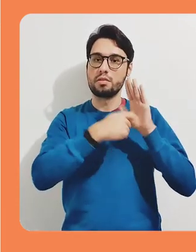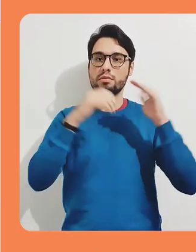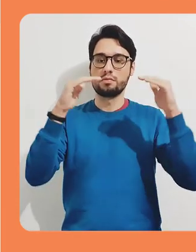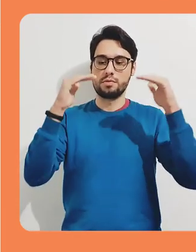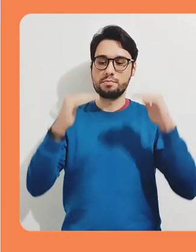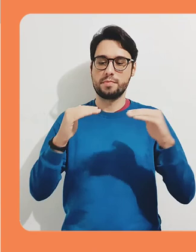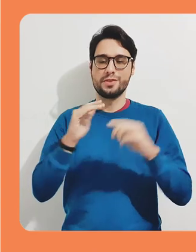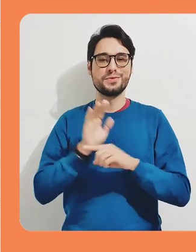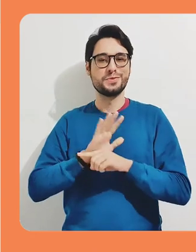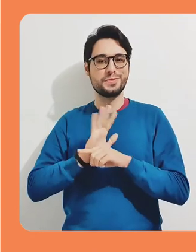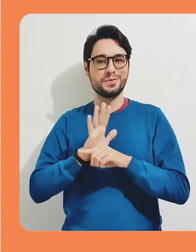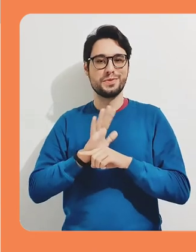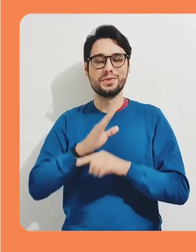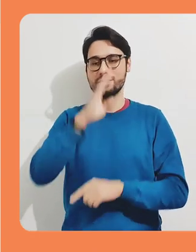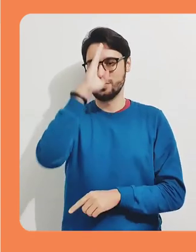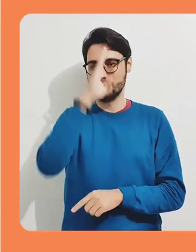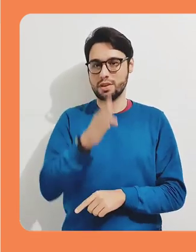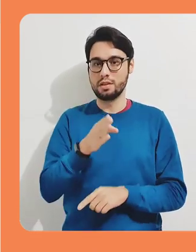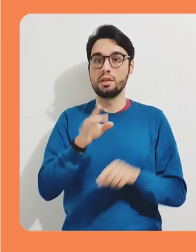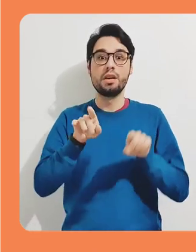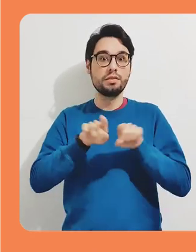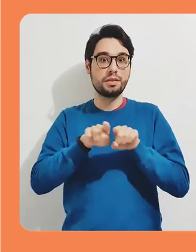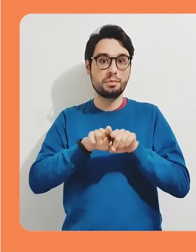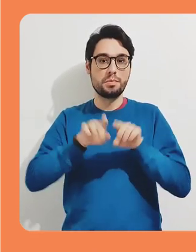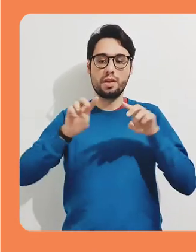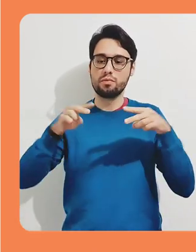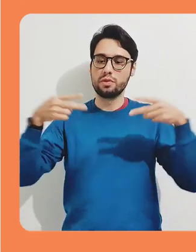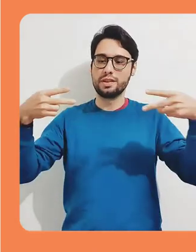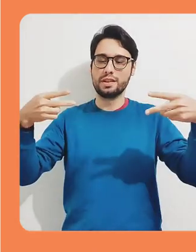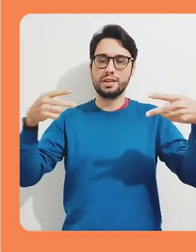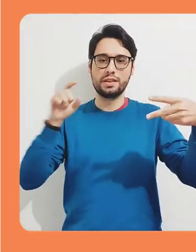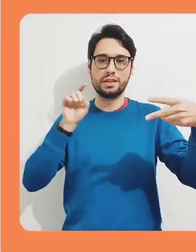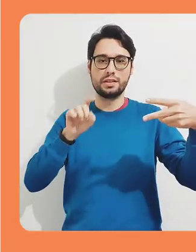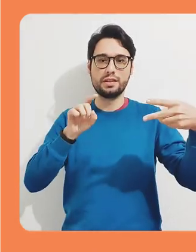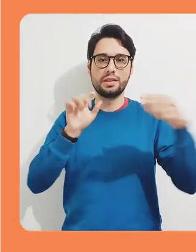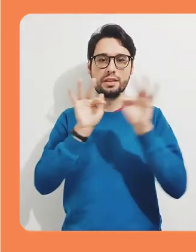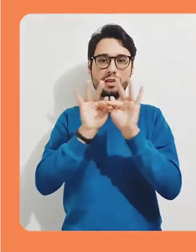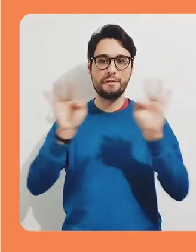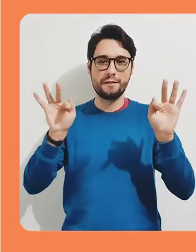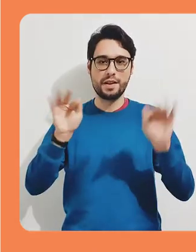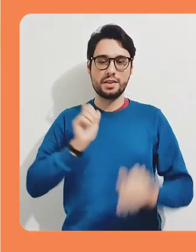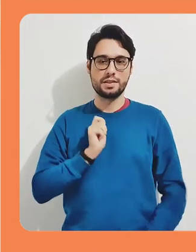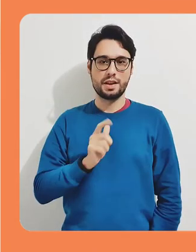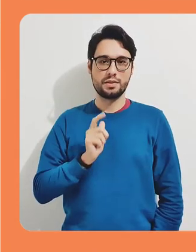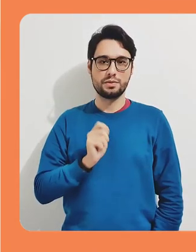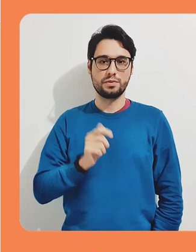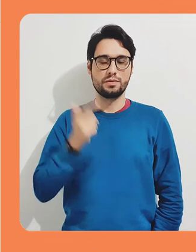agora, eu consigo ver a alteração que eu fiz.